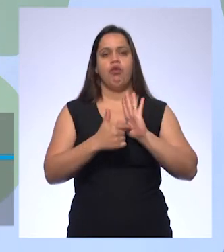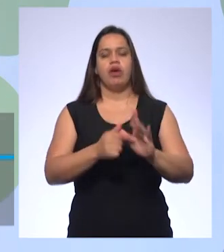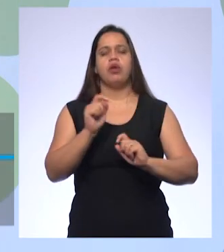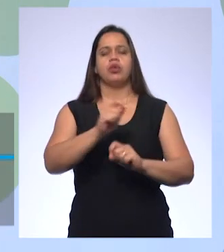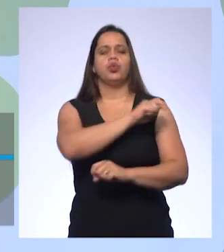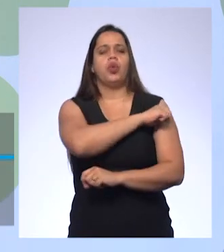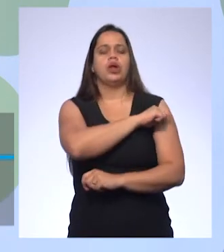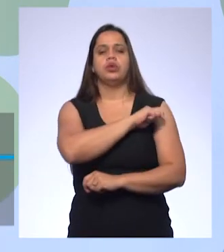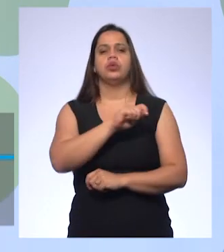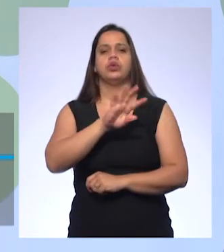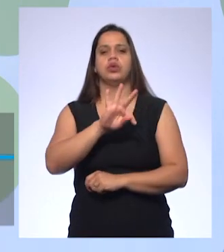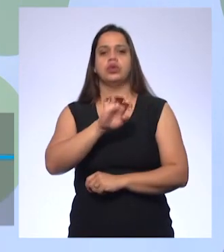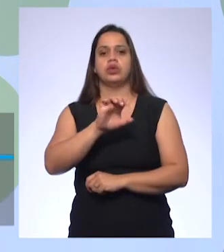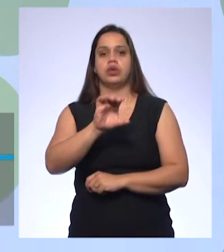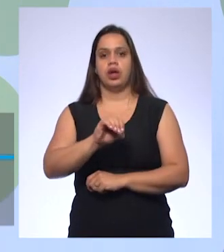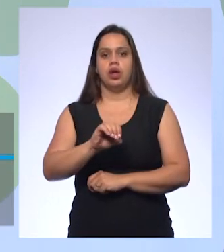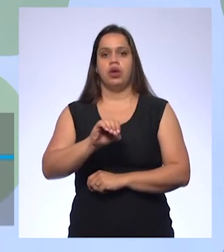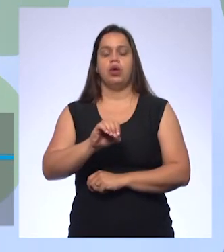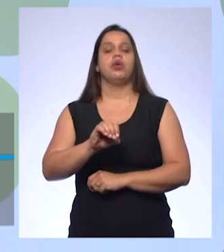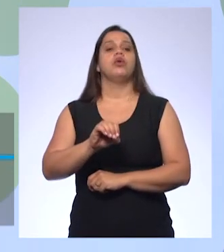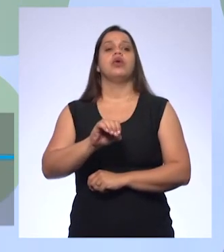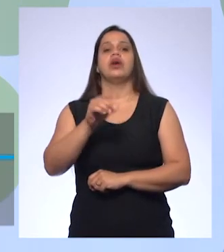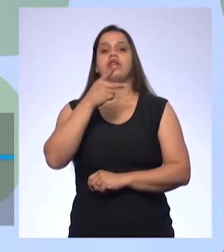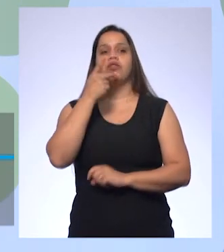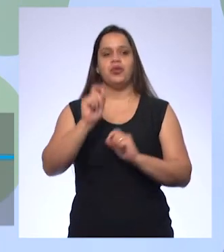do Theo Rivelli.